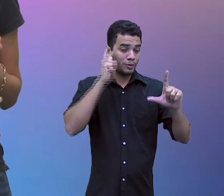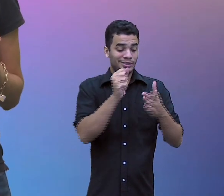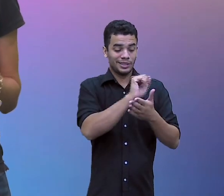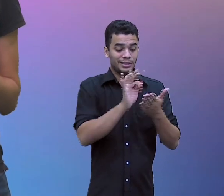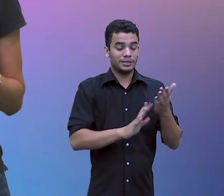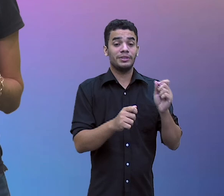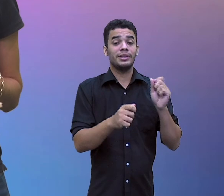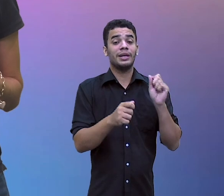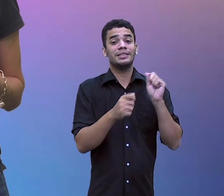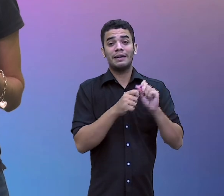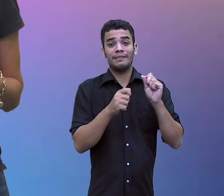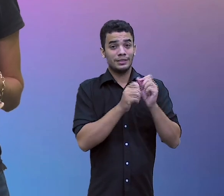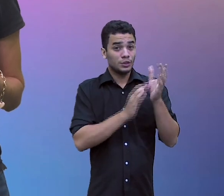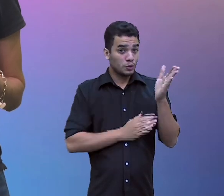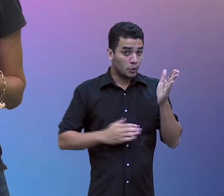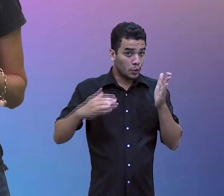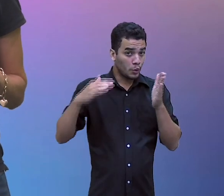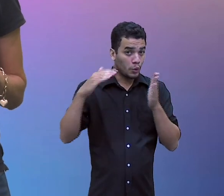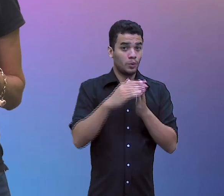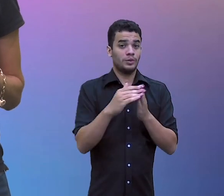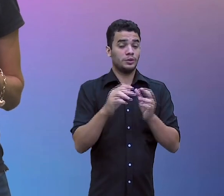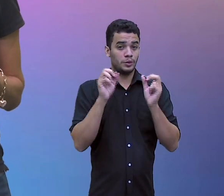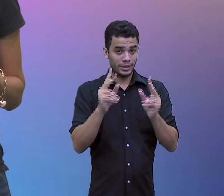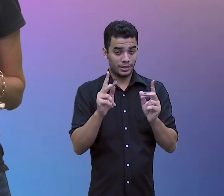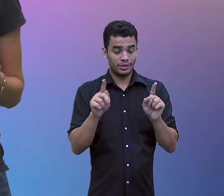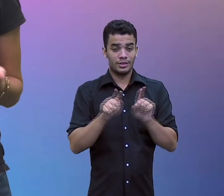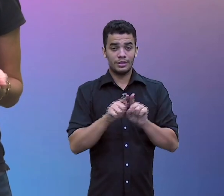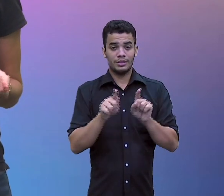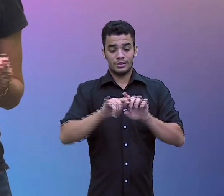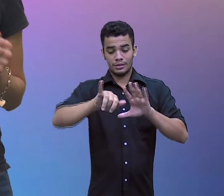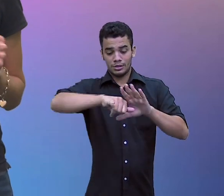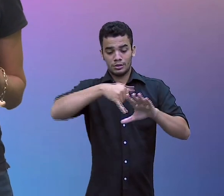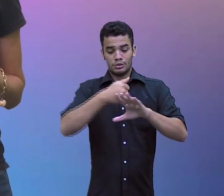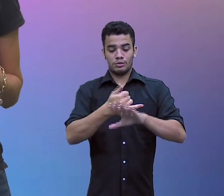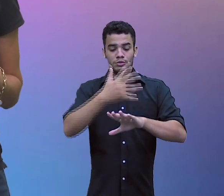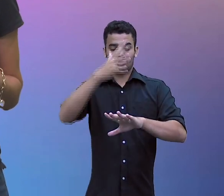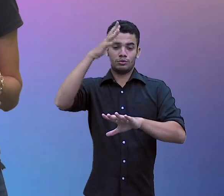deixem de realizar as atividades e não se esqueçam,